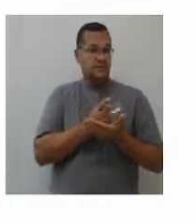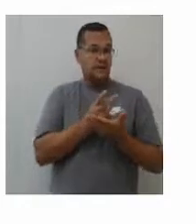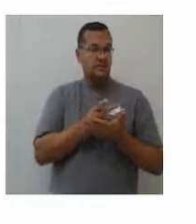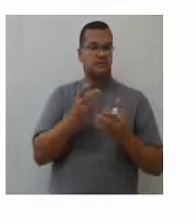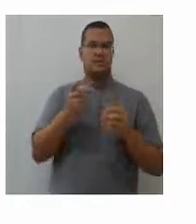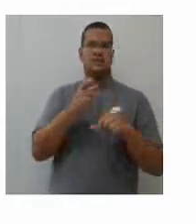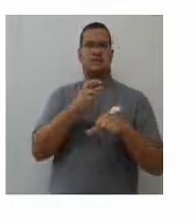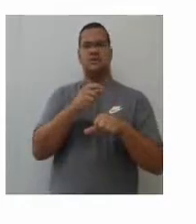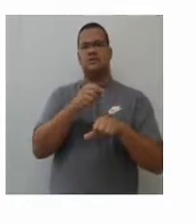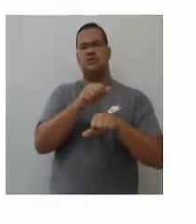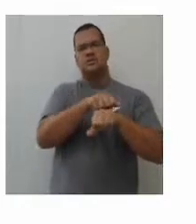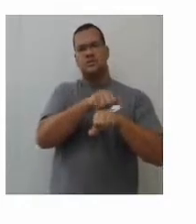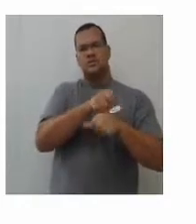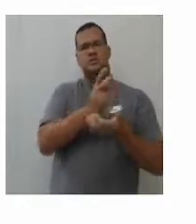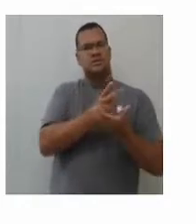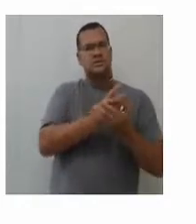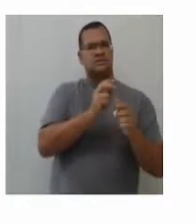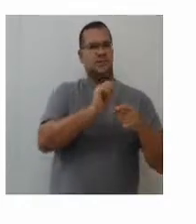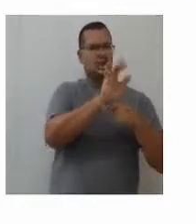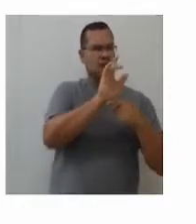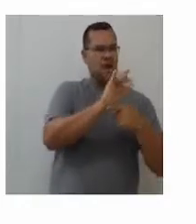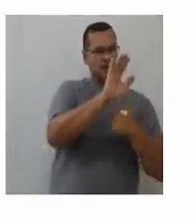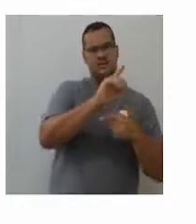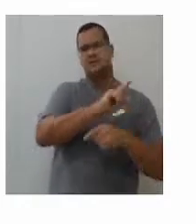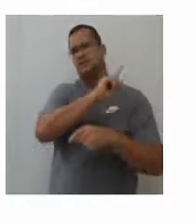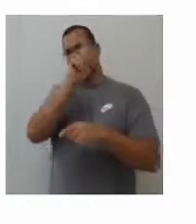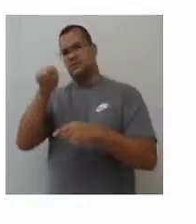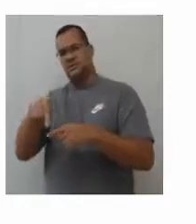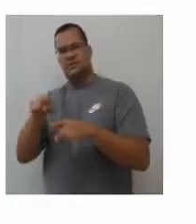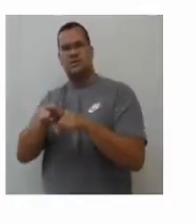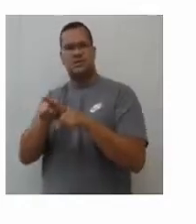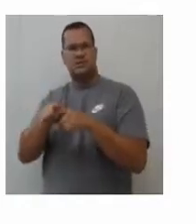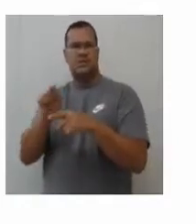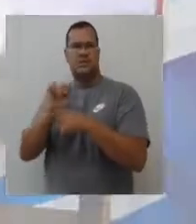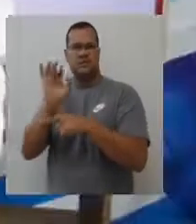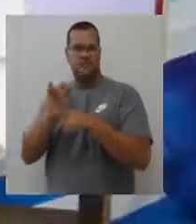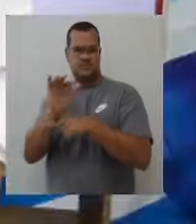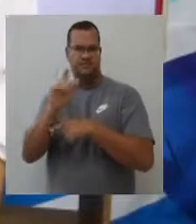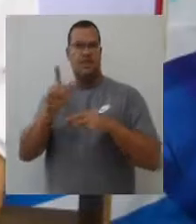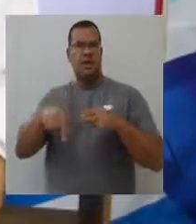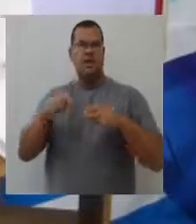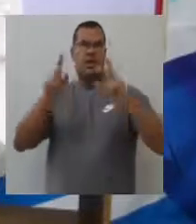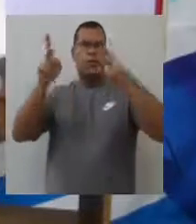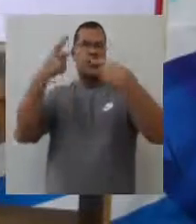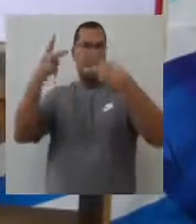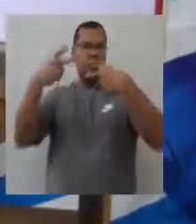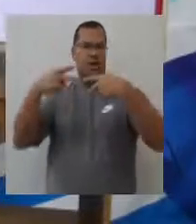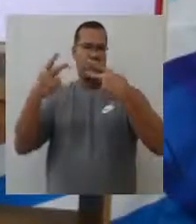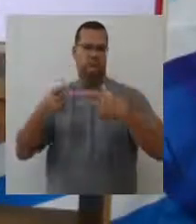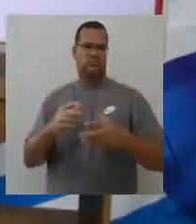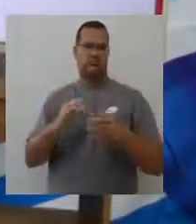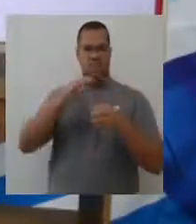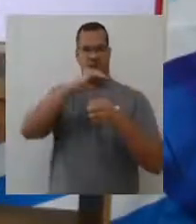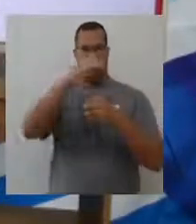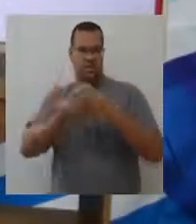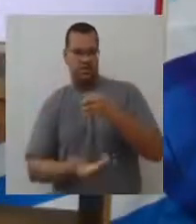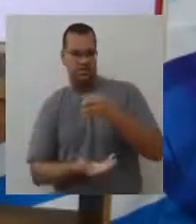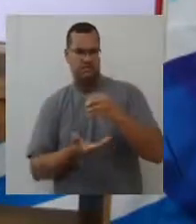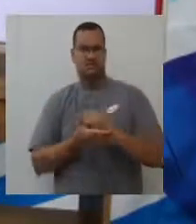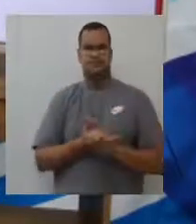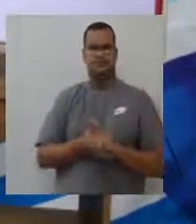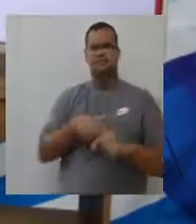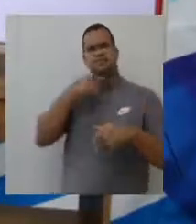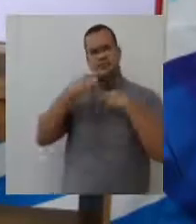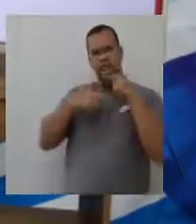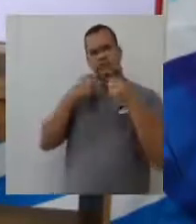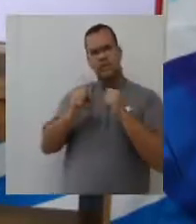gás, solvente sempre será gasoso. Exemplo disso é o ar atmosférico, tá? Alguma dúvida? Bota